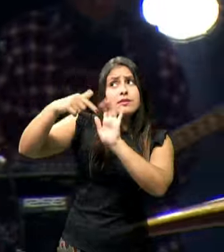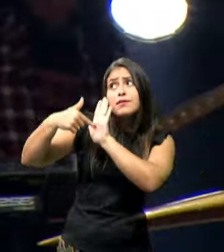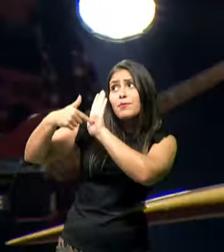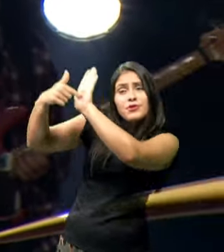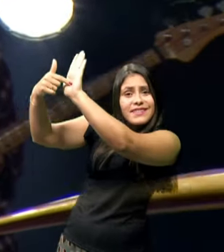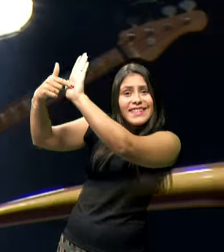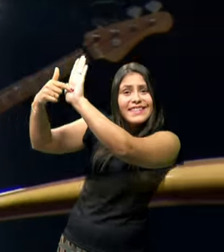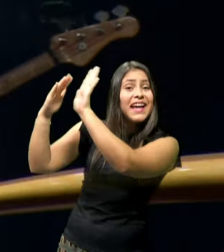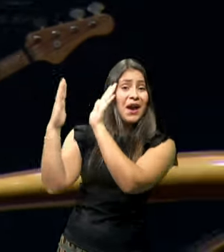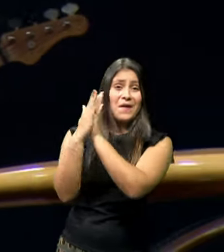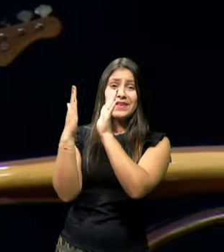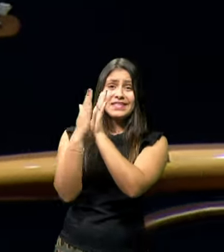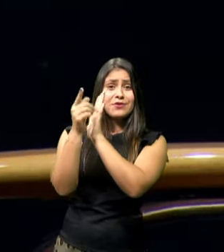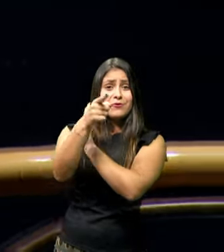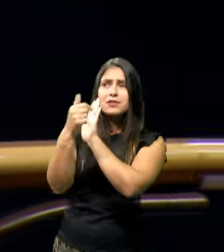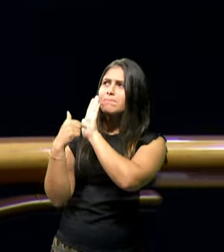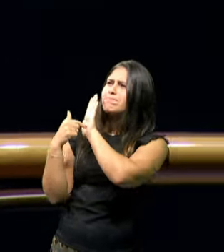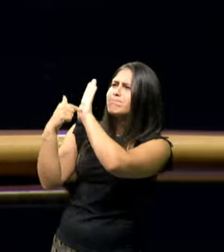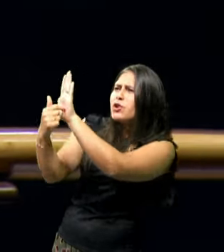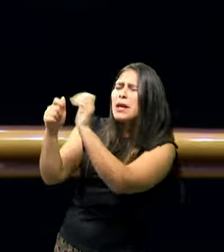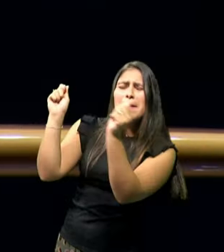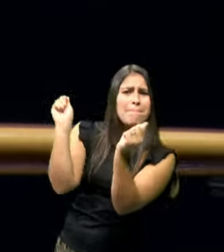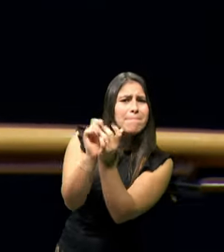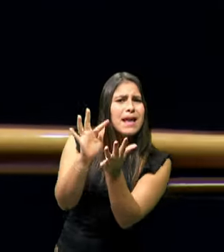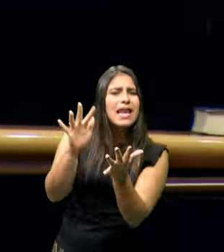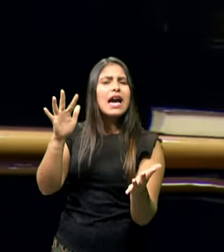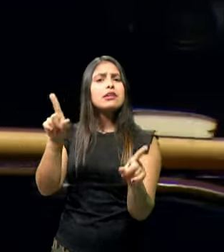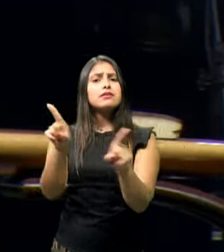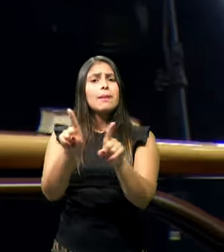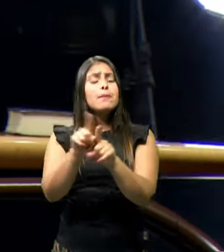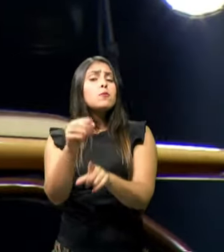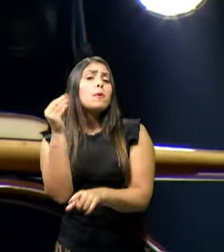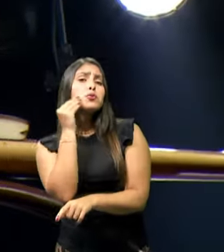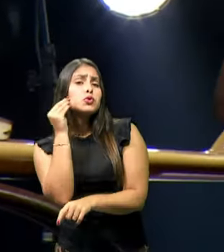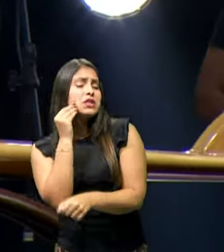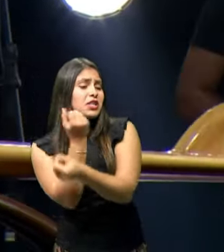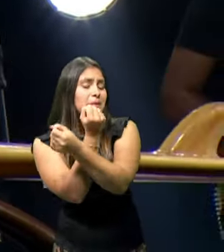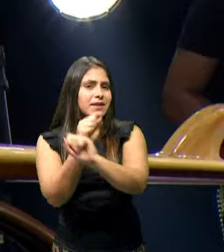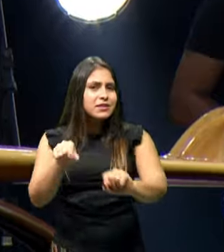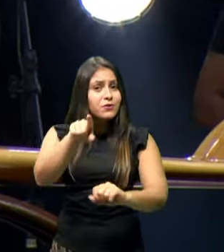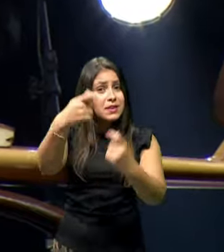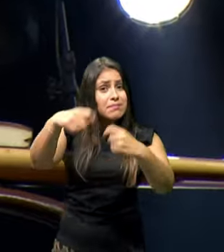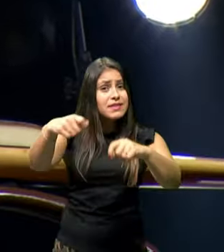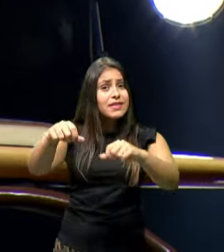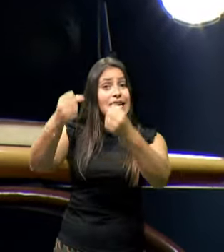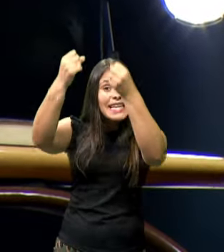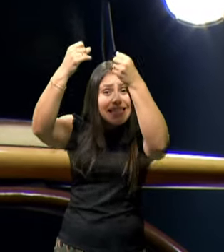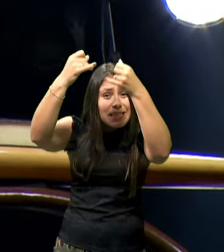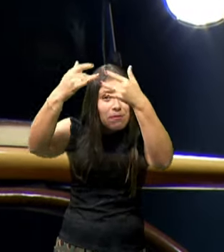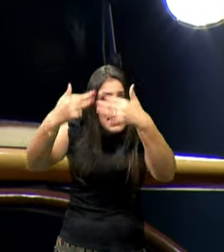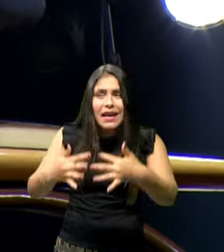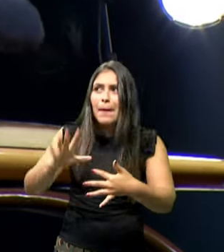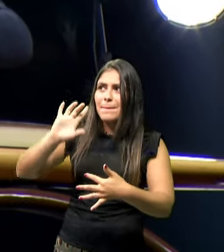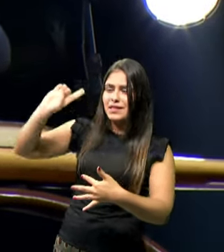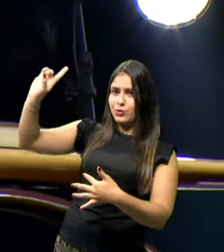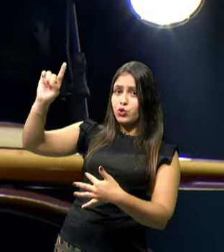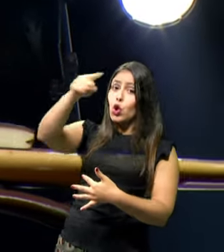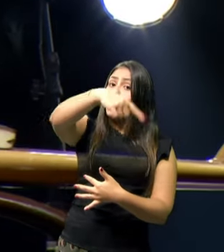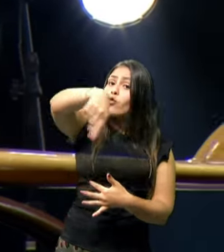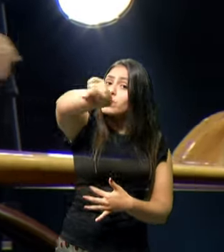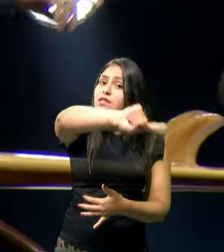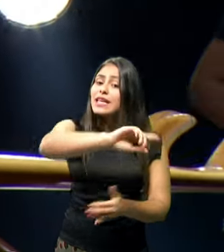tua oração. Um milagre, uma porta, uma libertação, fale. Estende a mão para essas